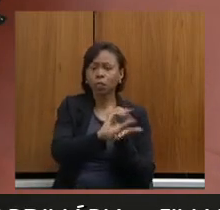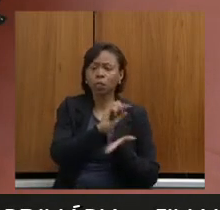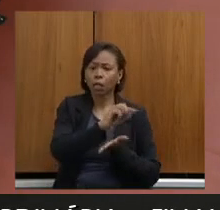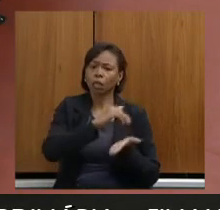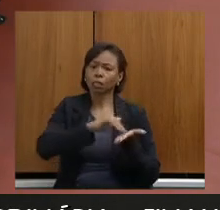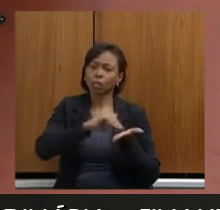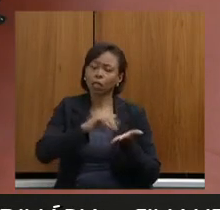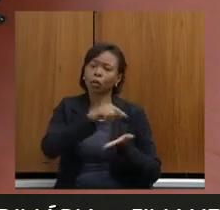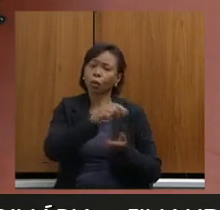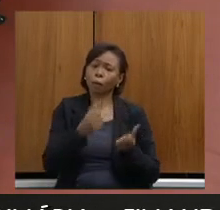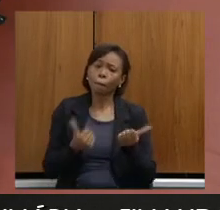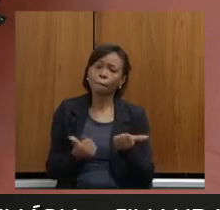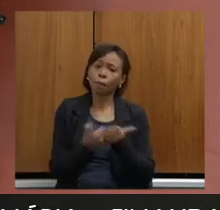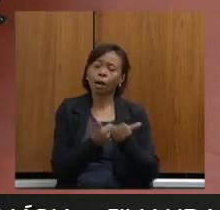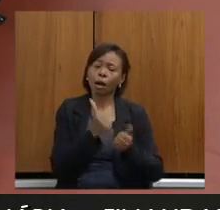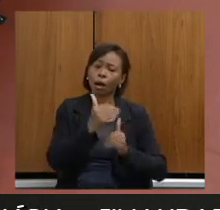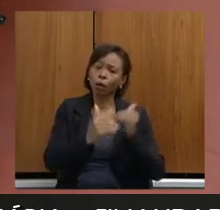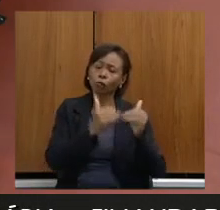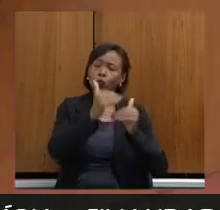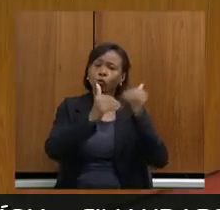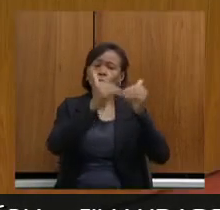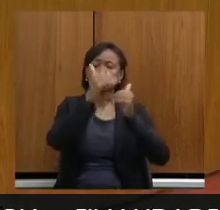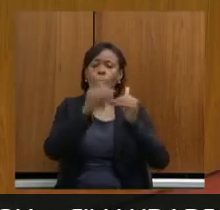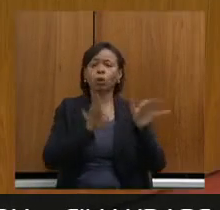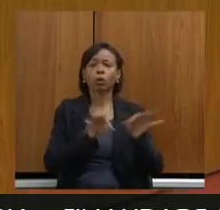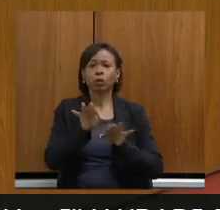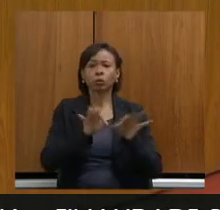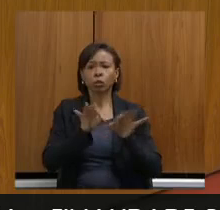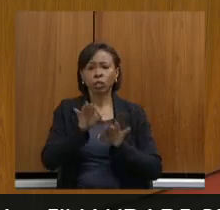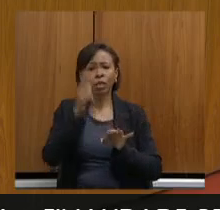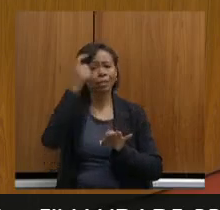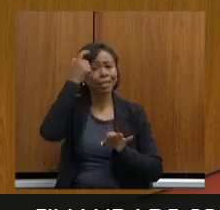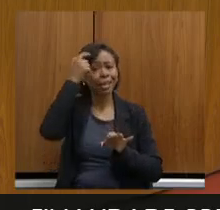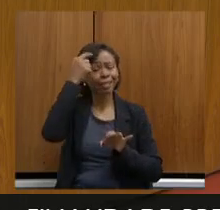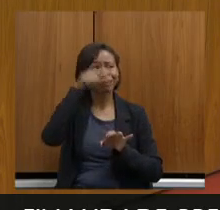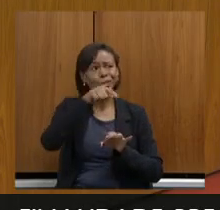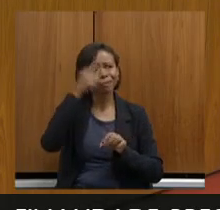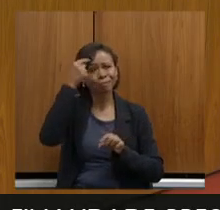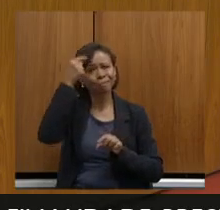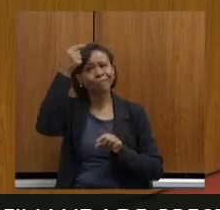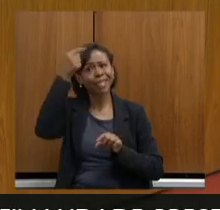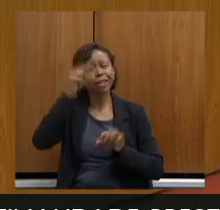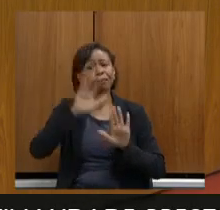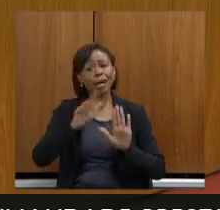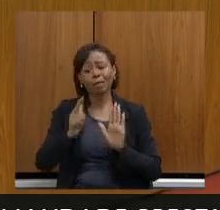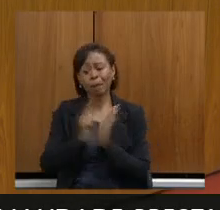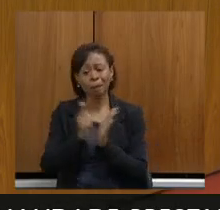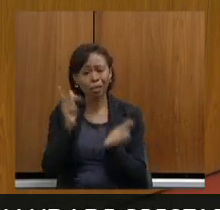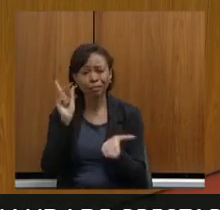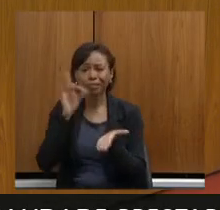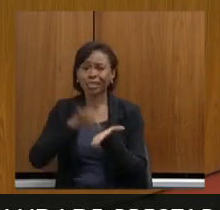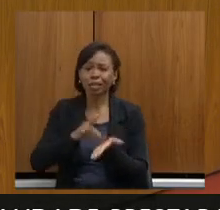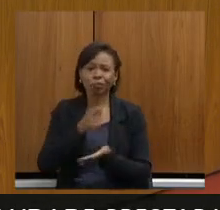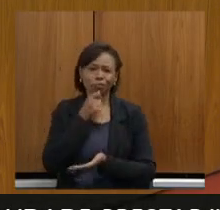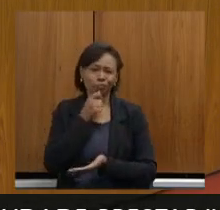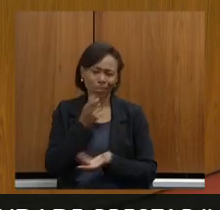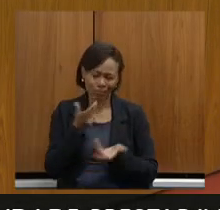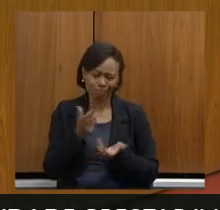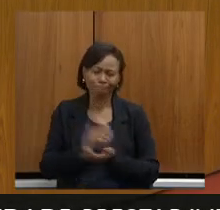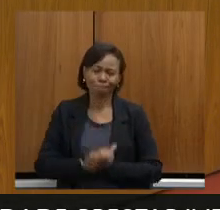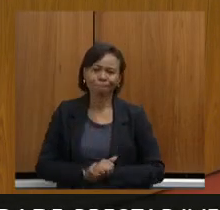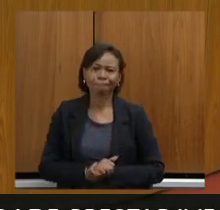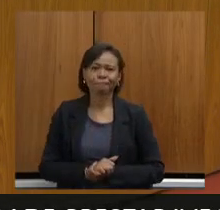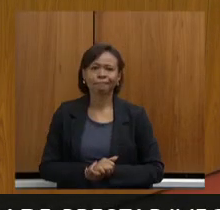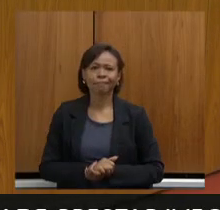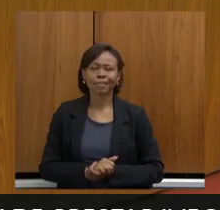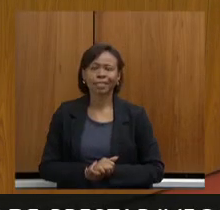desenvolver Os projetos que estão na cabeça das forma que ainda não estão no papel e não torná-los realidade bom eu